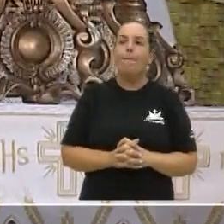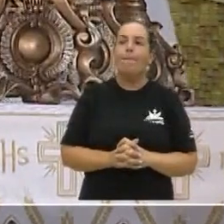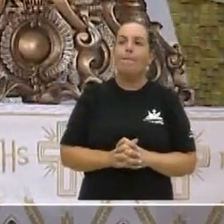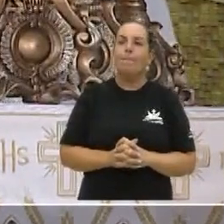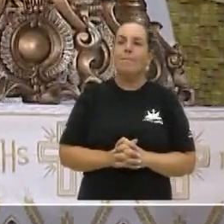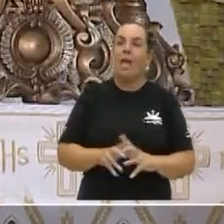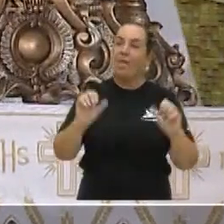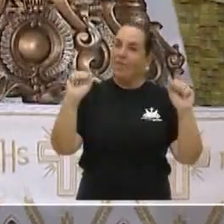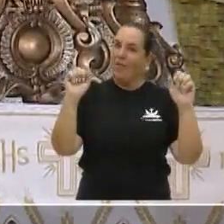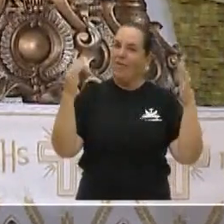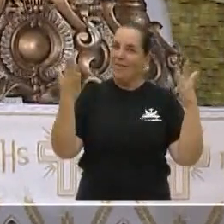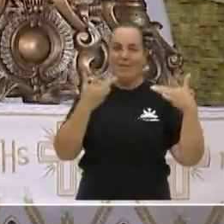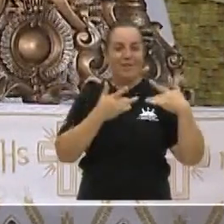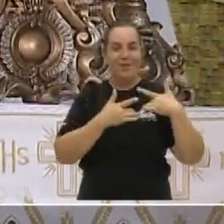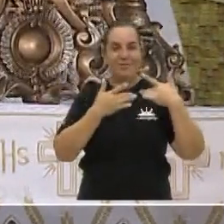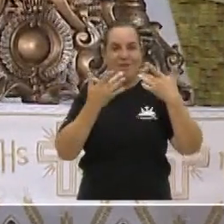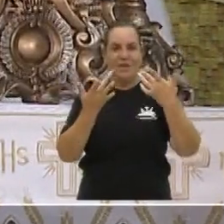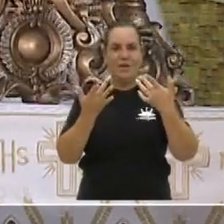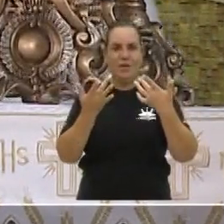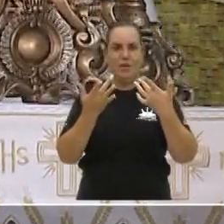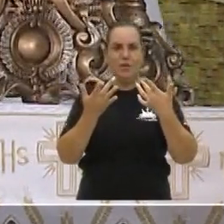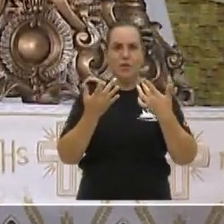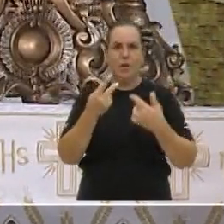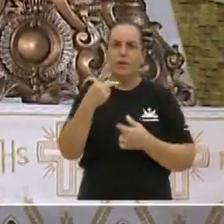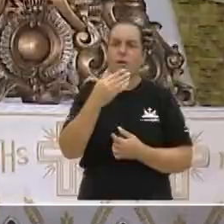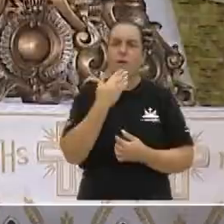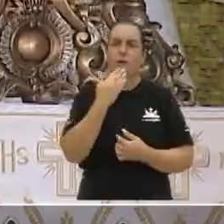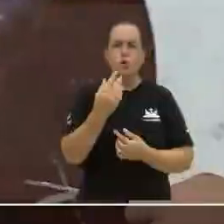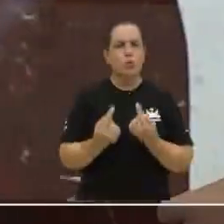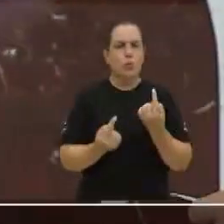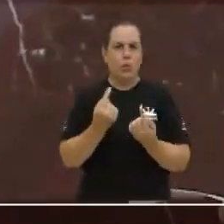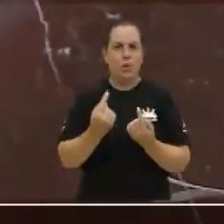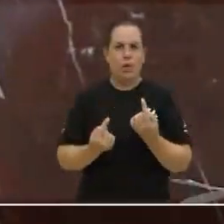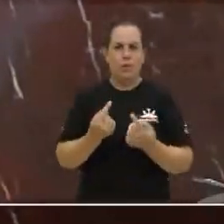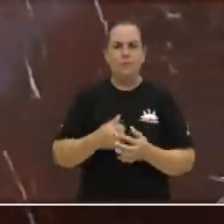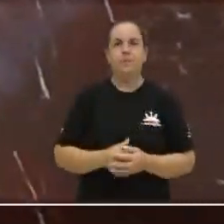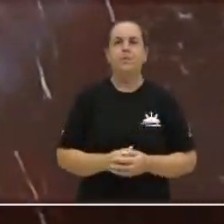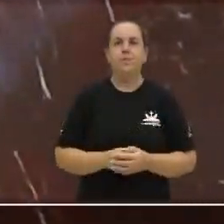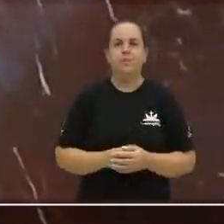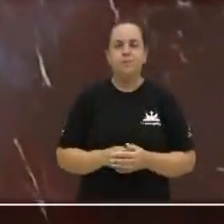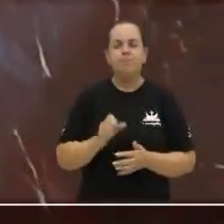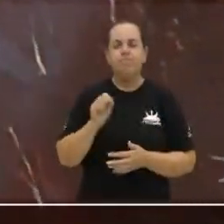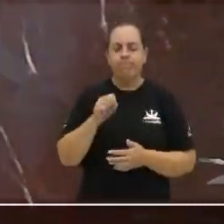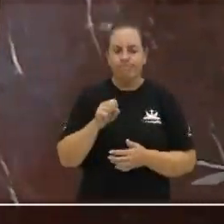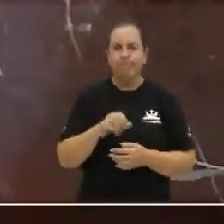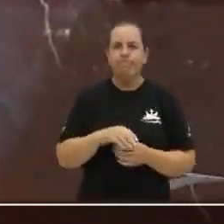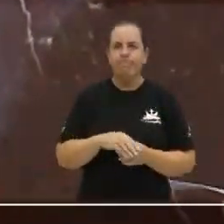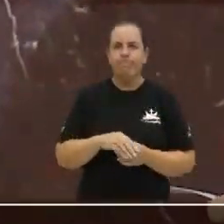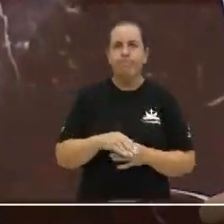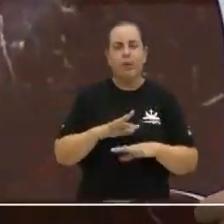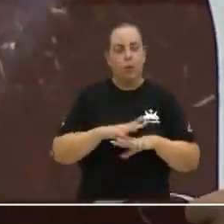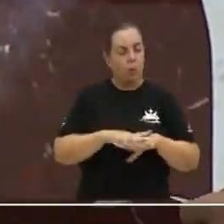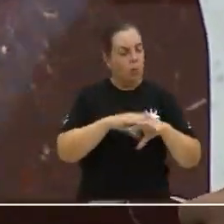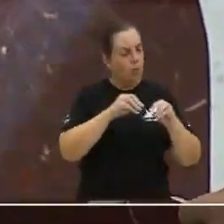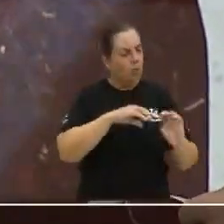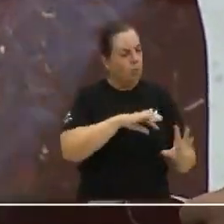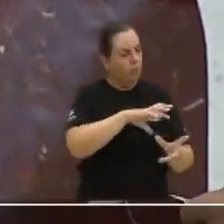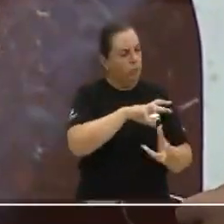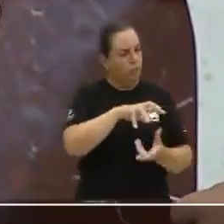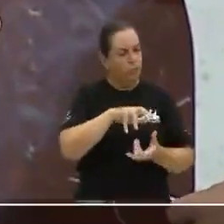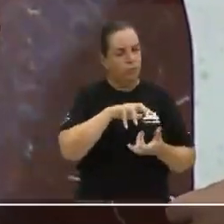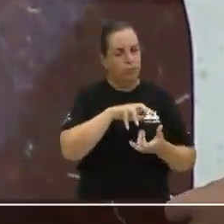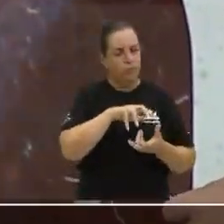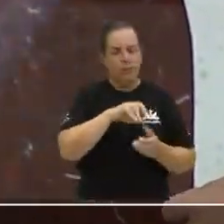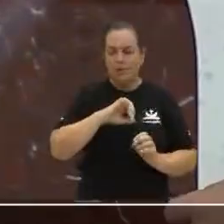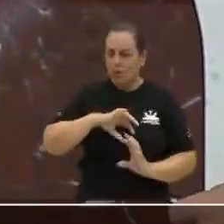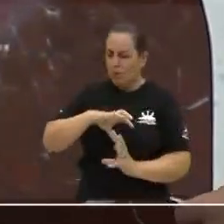Na festa da misericórdia, qual o seu pedido? É claro, cure a humanidade,